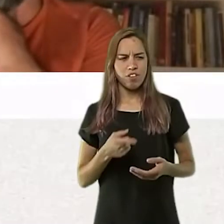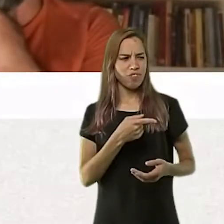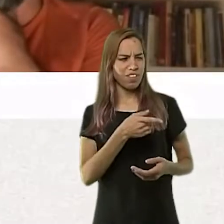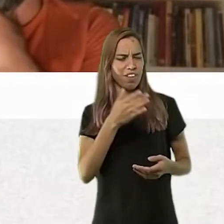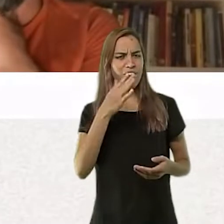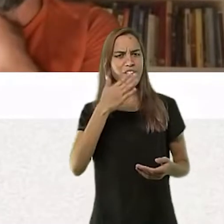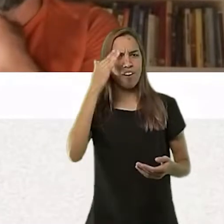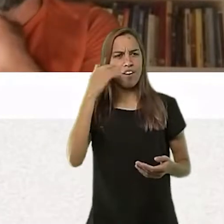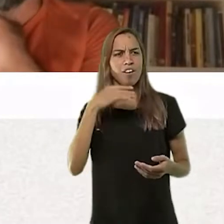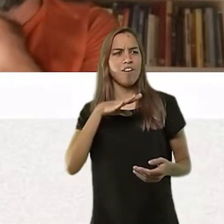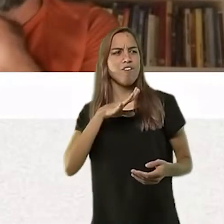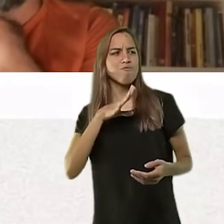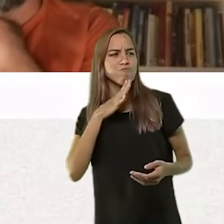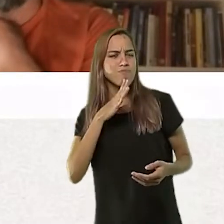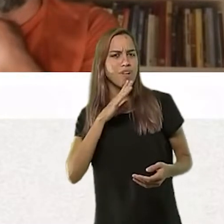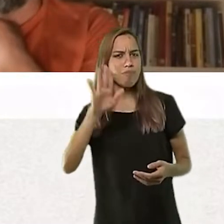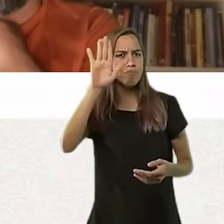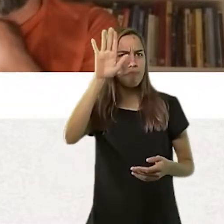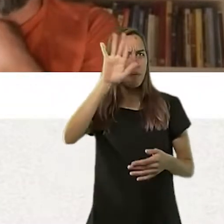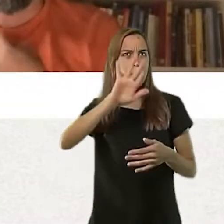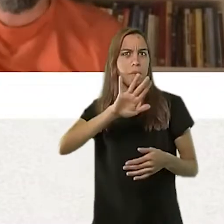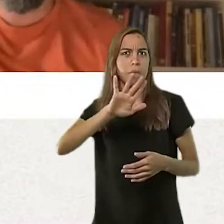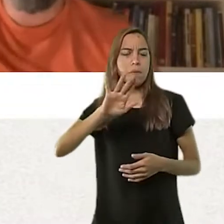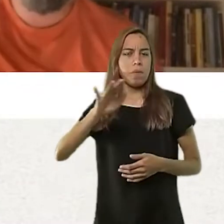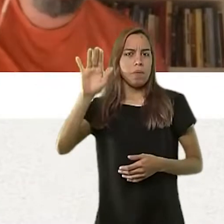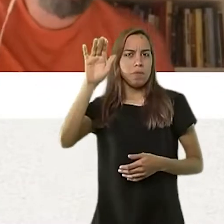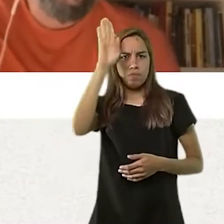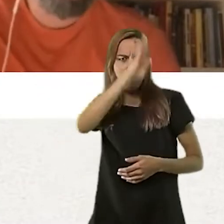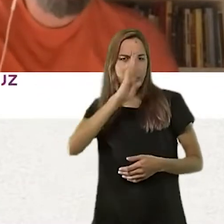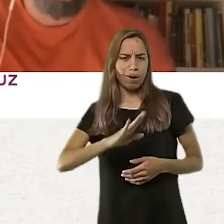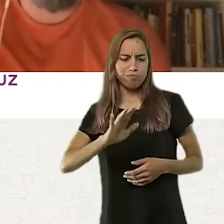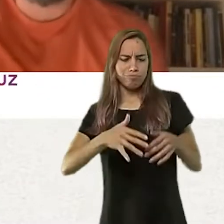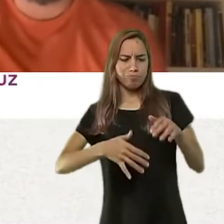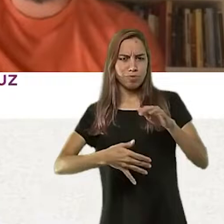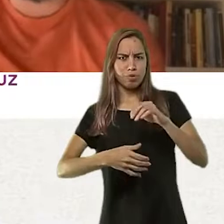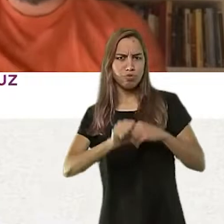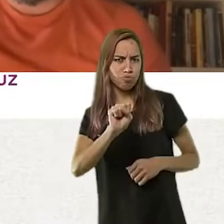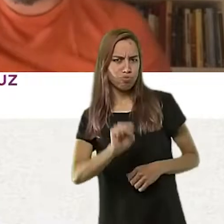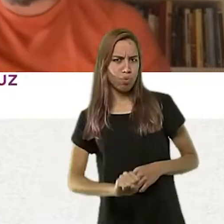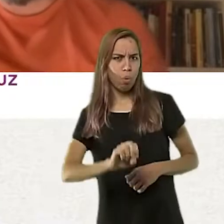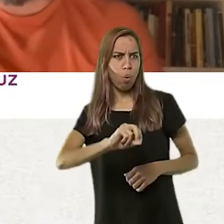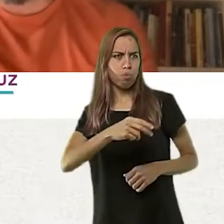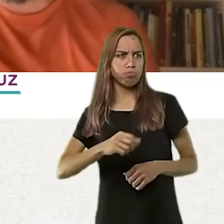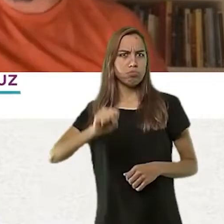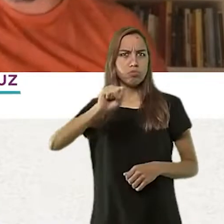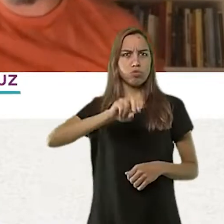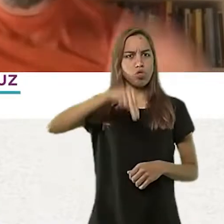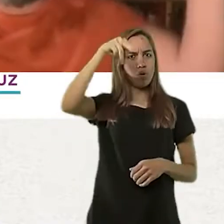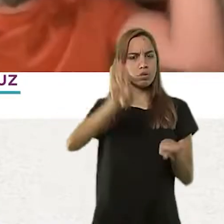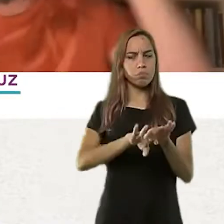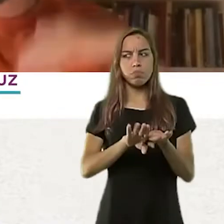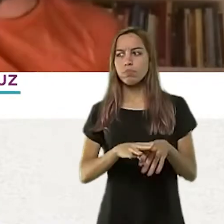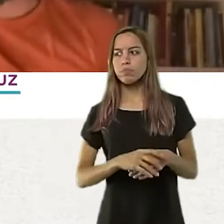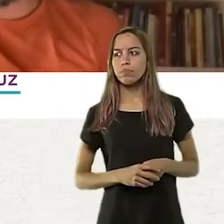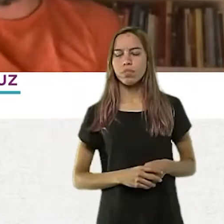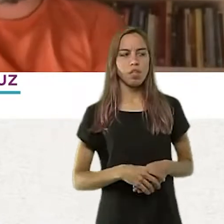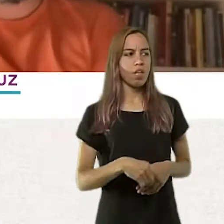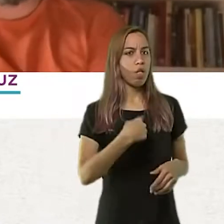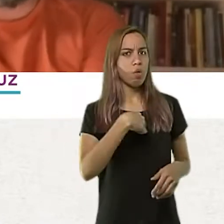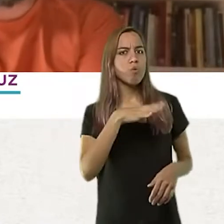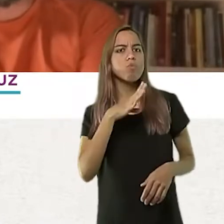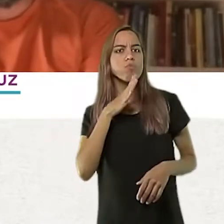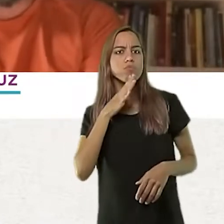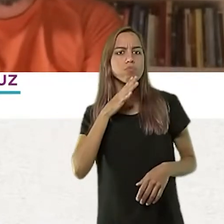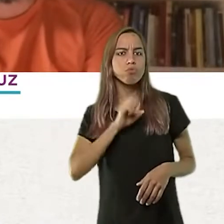O escritor e apresentador Afonso Borges é um homem branco, de cabelos e barba grisalhos. Afonso usa